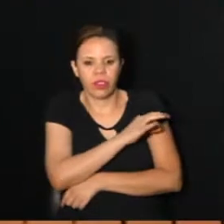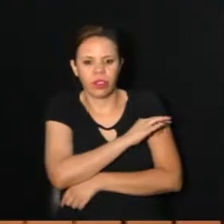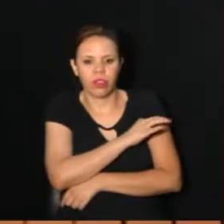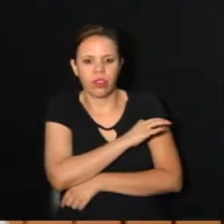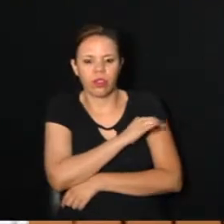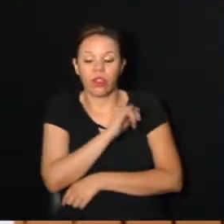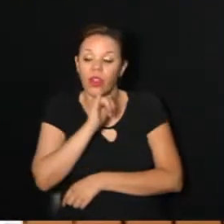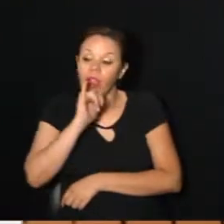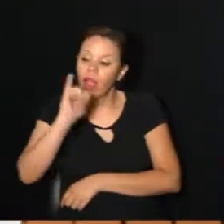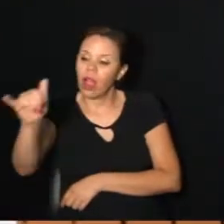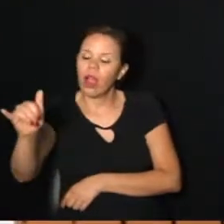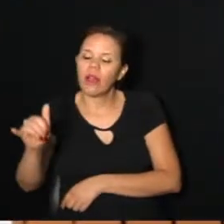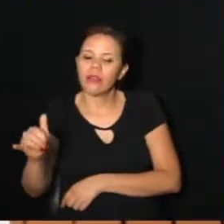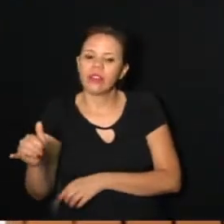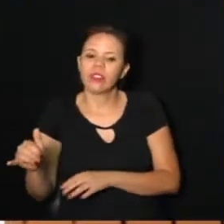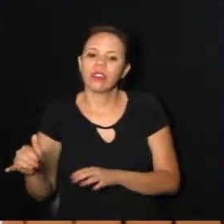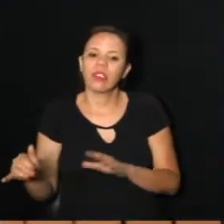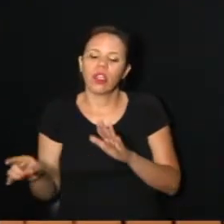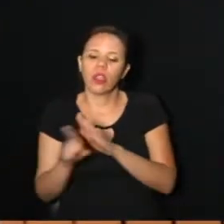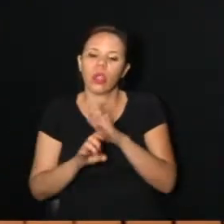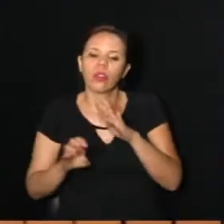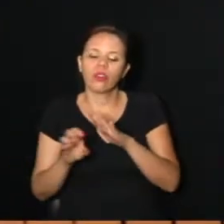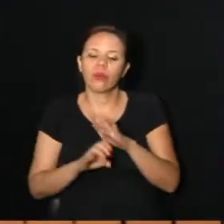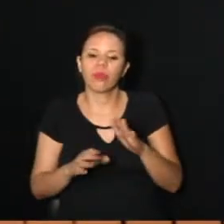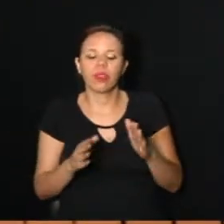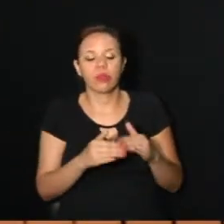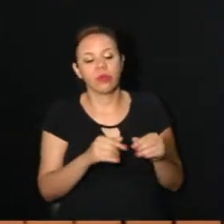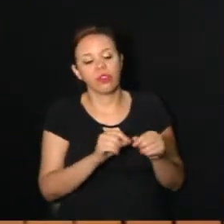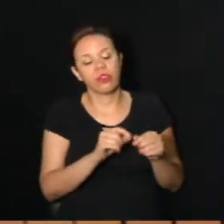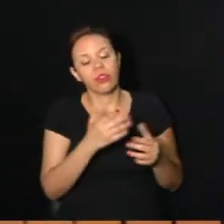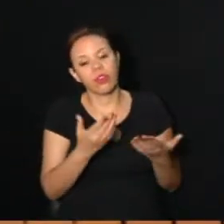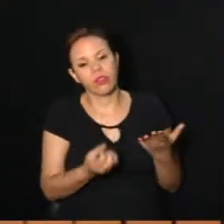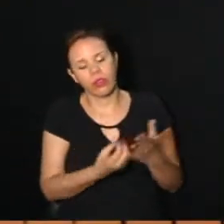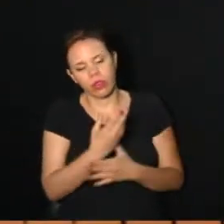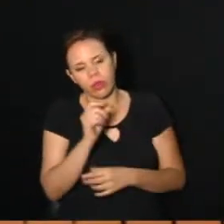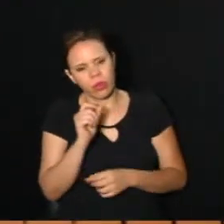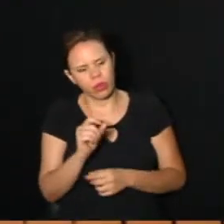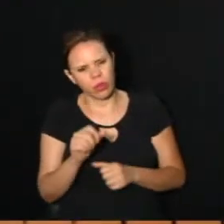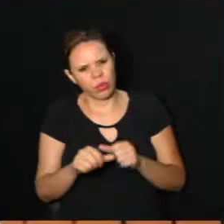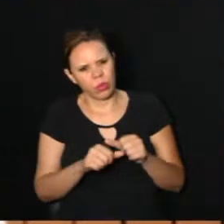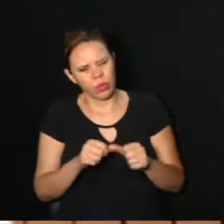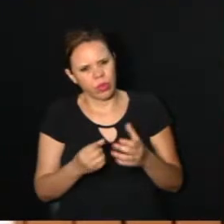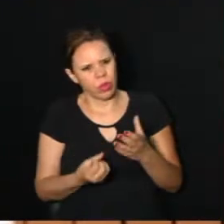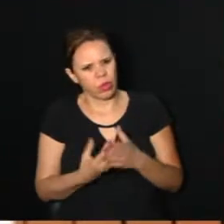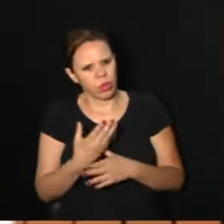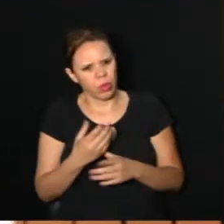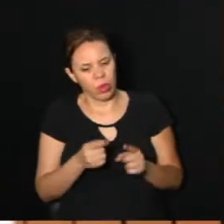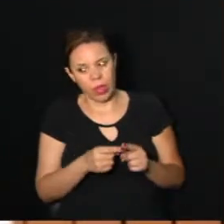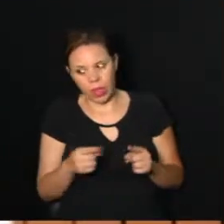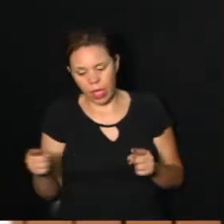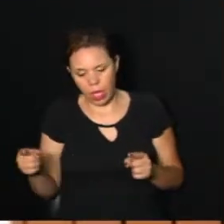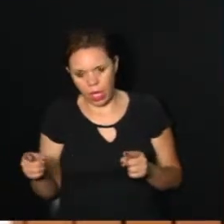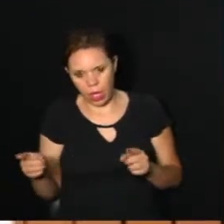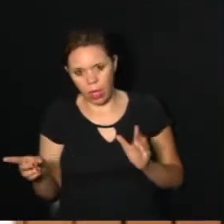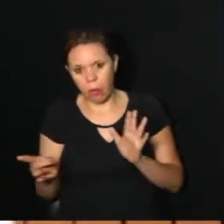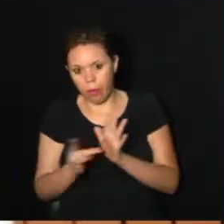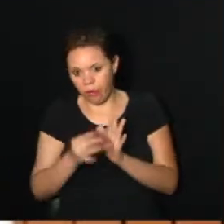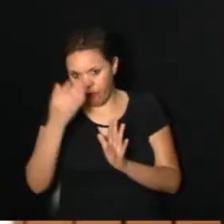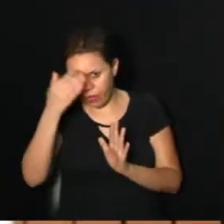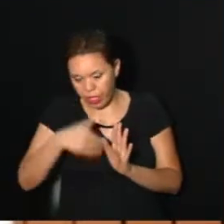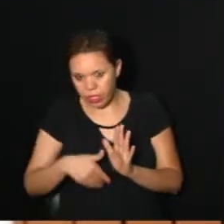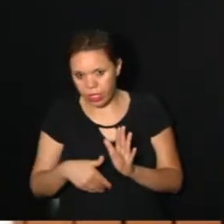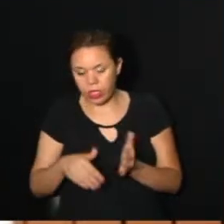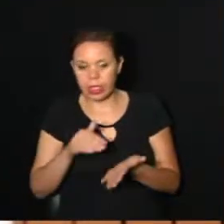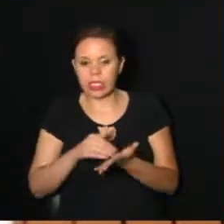iniciativa de avisá-los de seu pedido e de que, transcorrido o prazo fixado, então o secretário